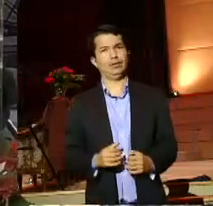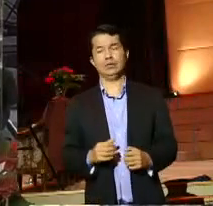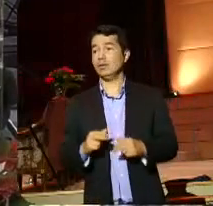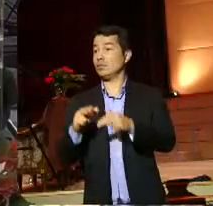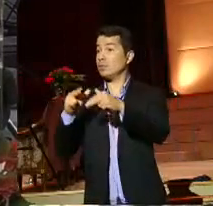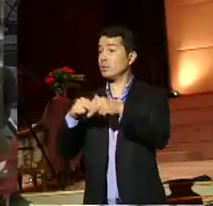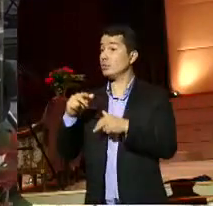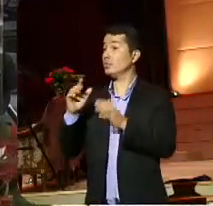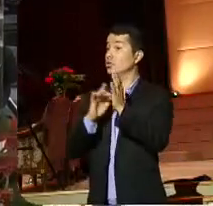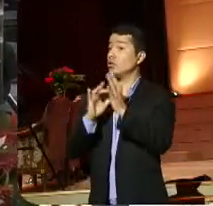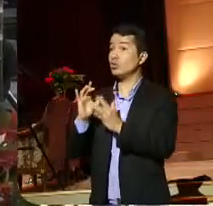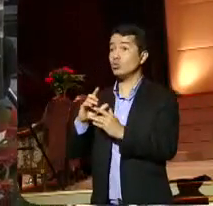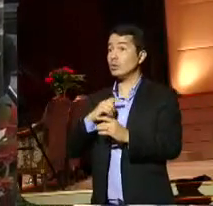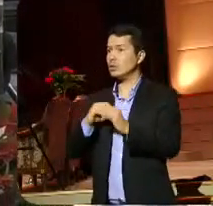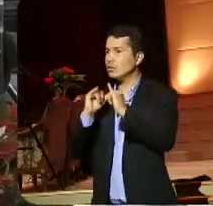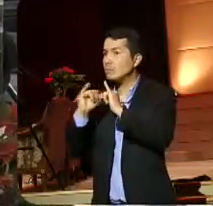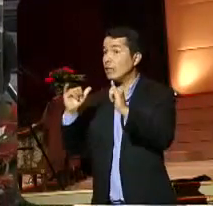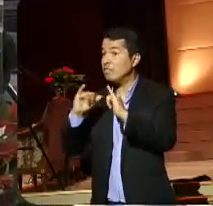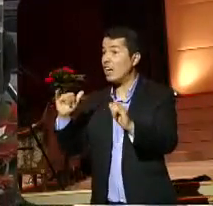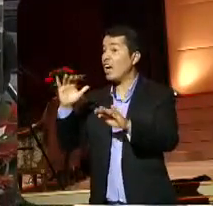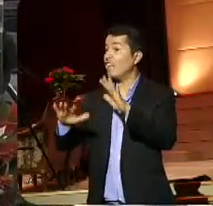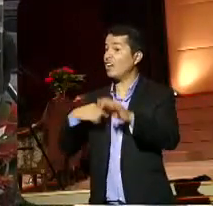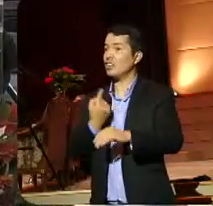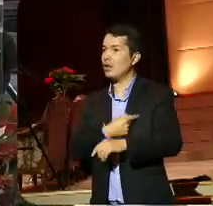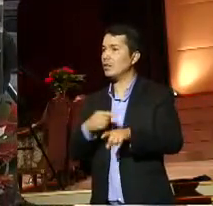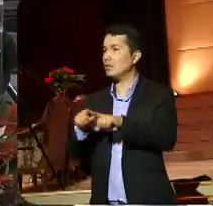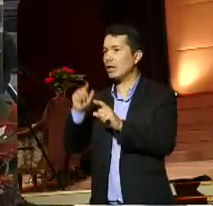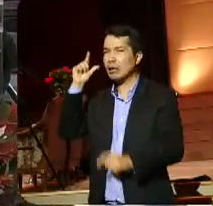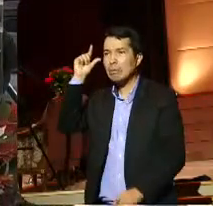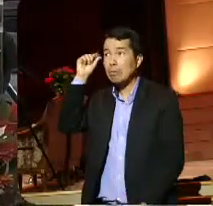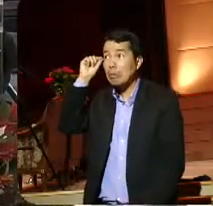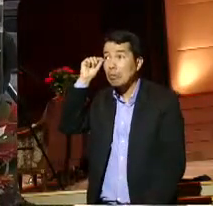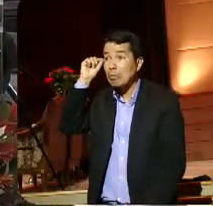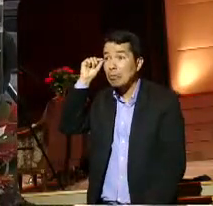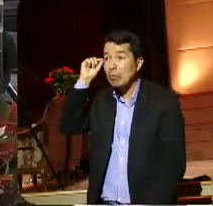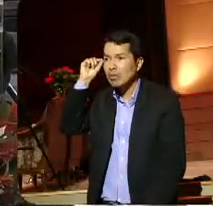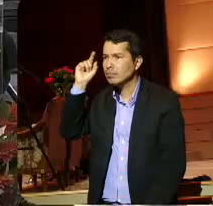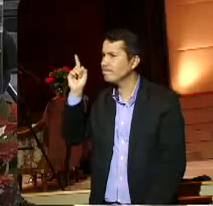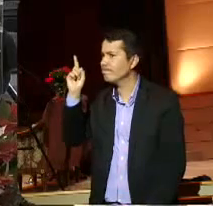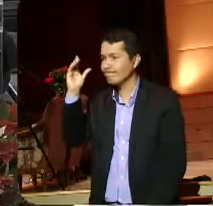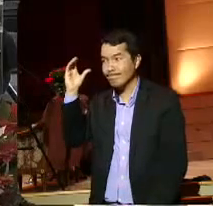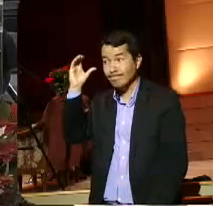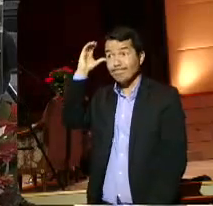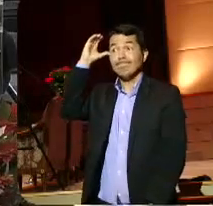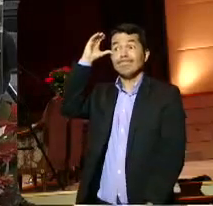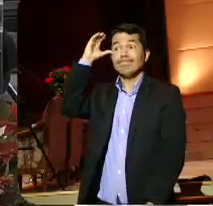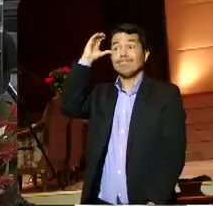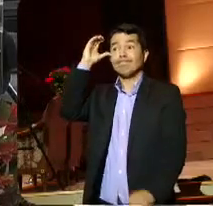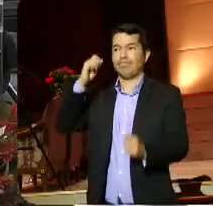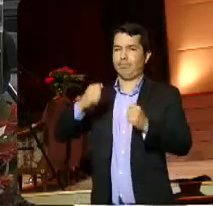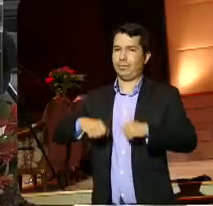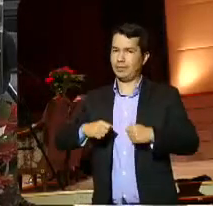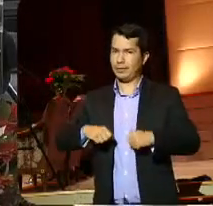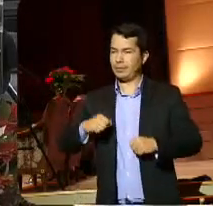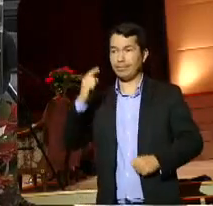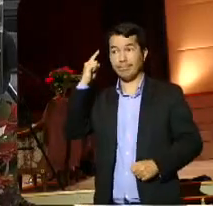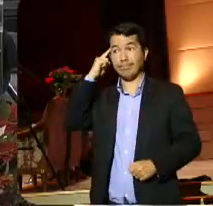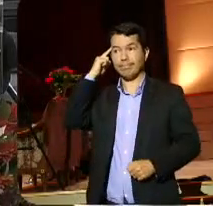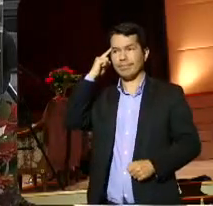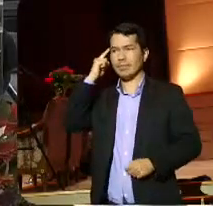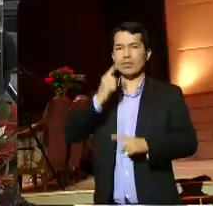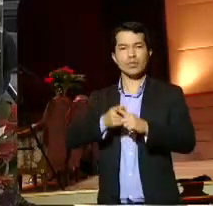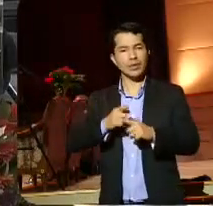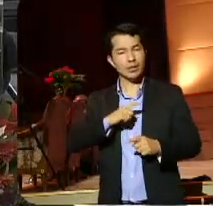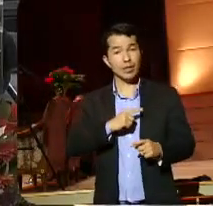ele vai negá-lo três vezes, em outros textos paralelos, ele diz assim: quando te